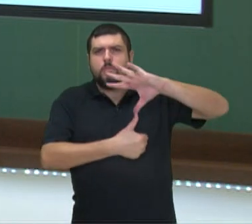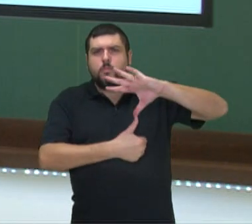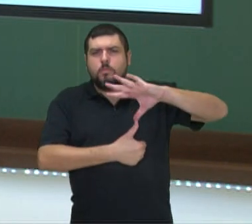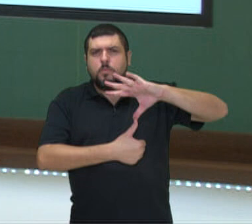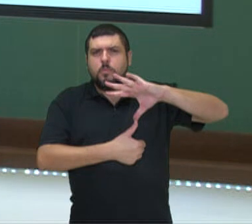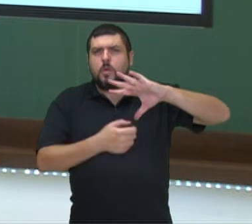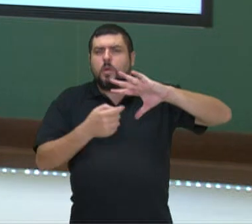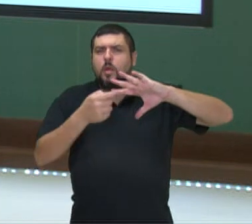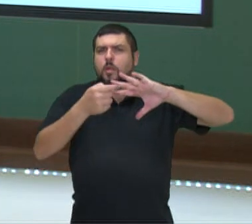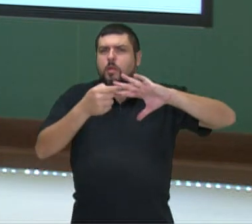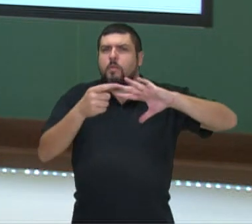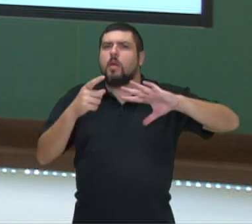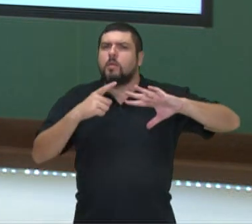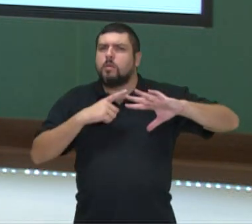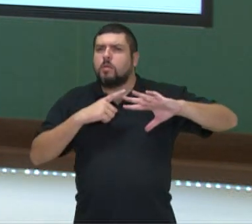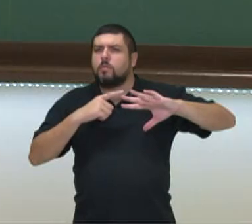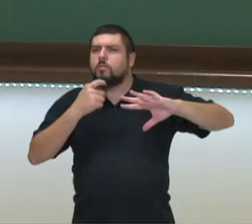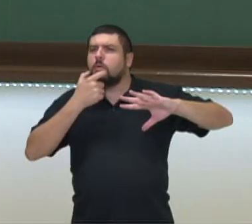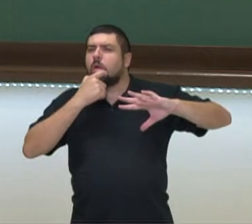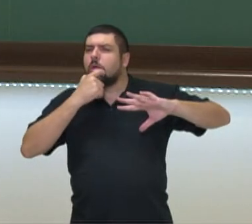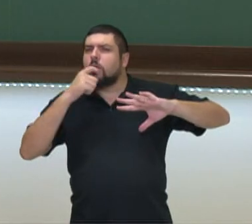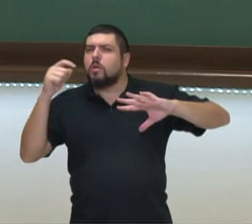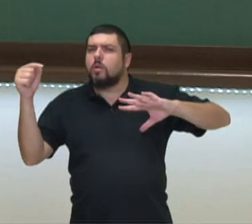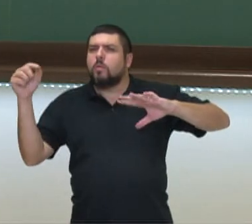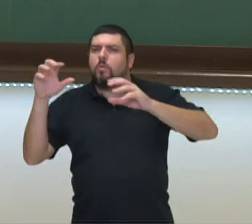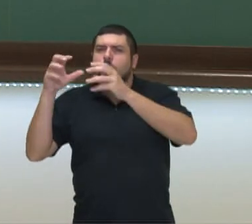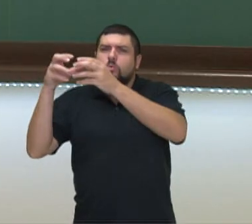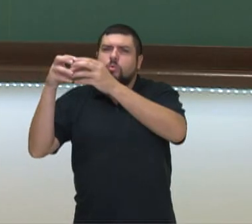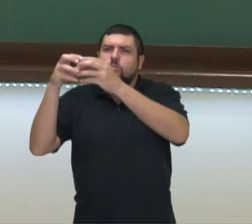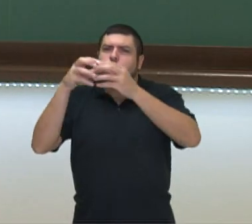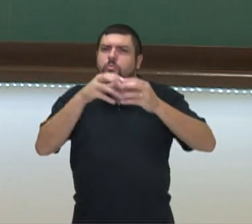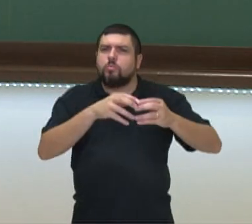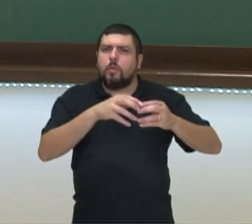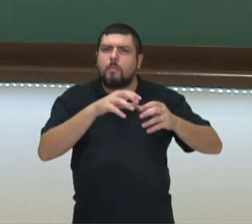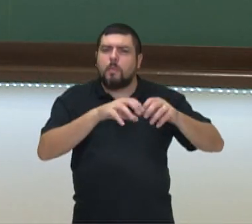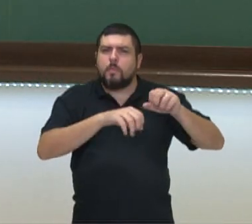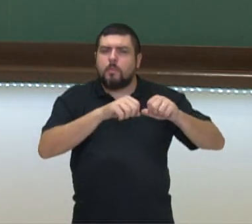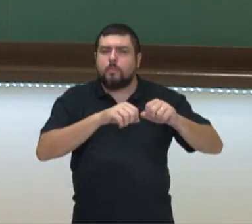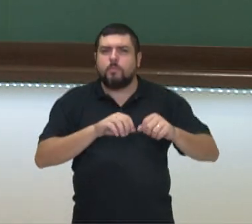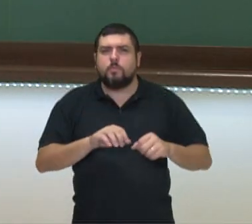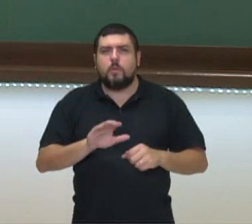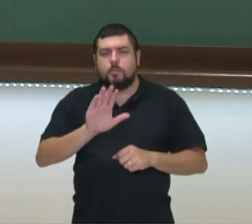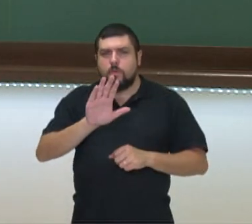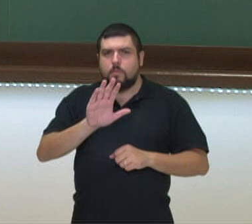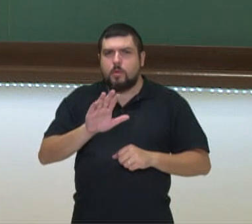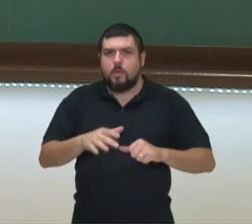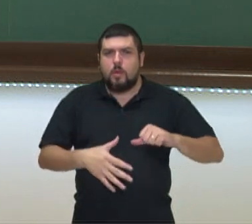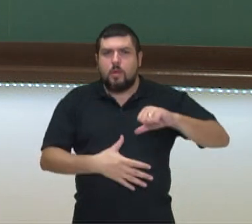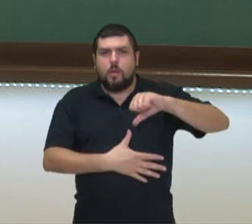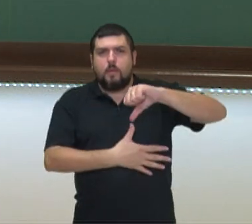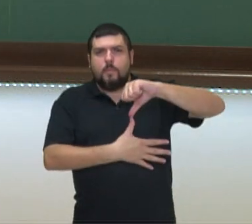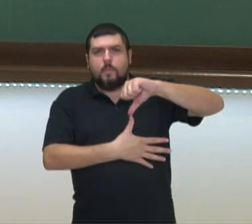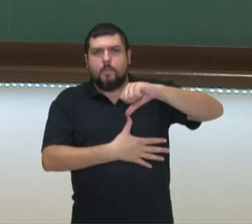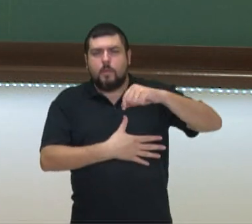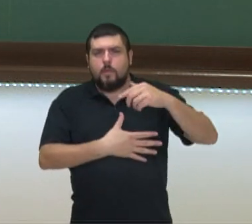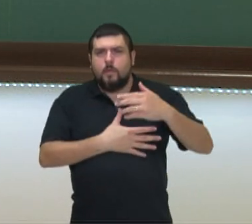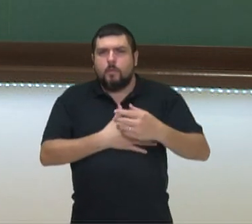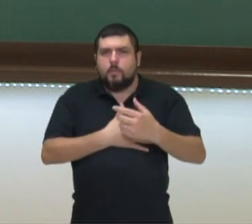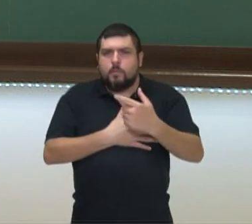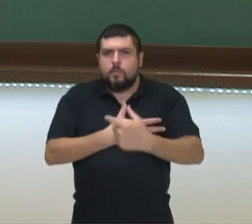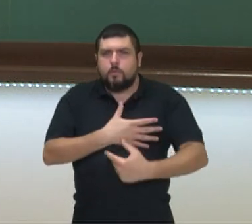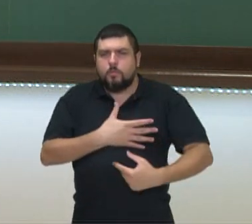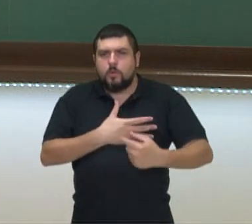estabelecer essas diferenças, né? Então, na América Portuguesa, nós não vamos ter uma empresa como foi criada aqui,